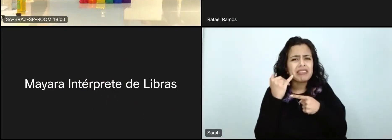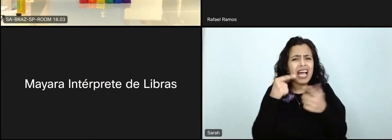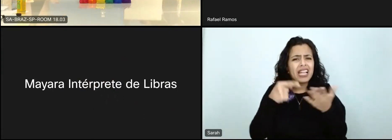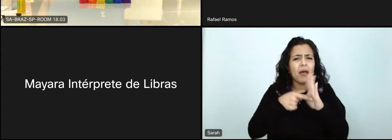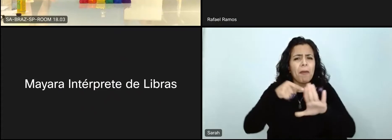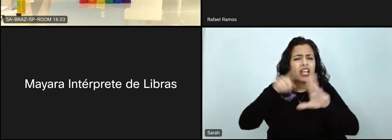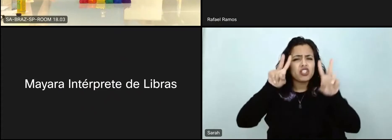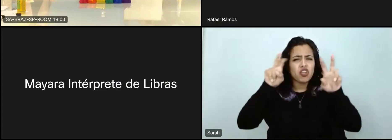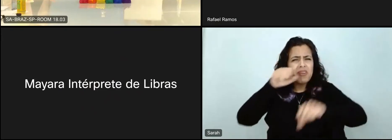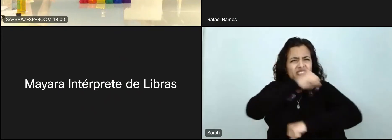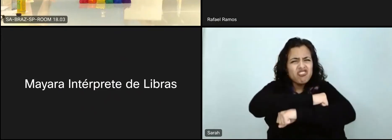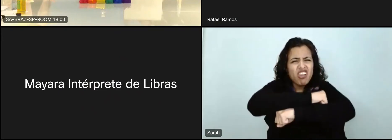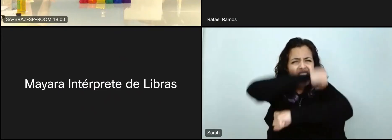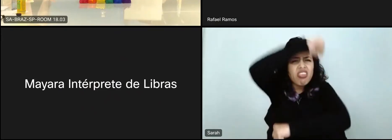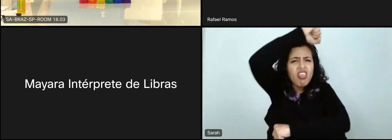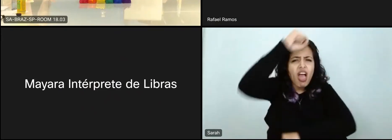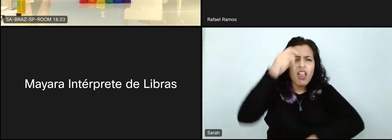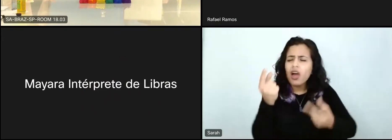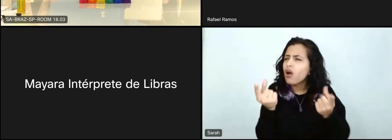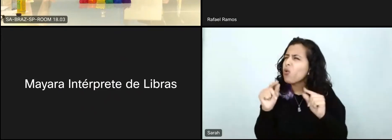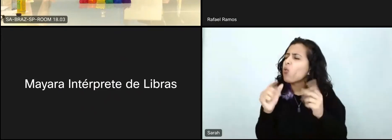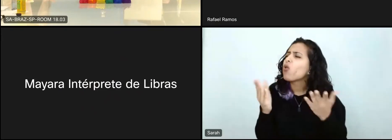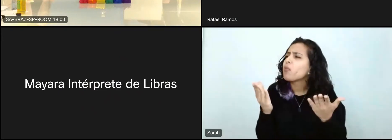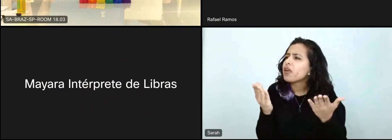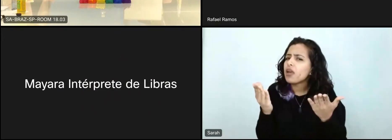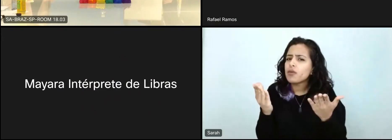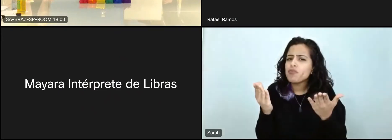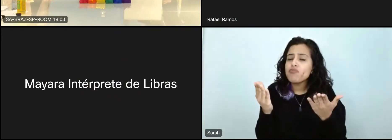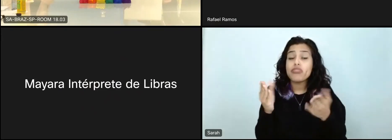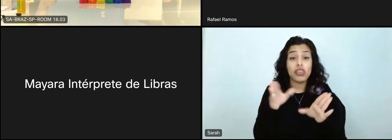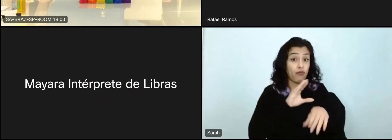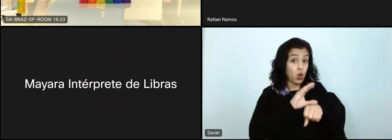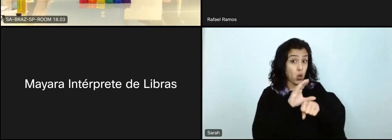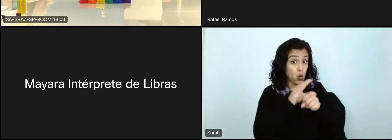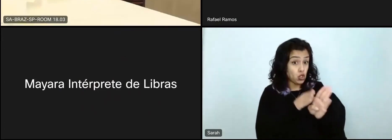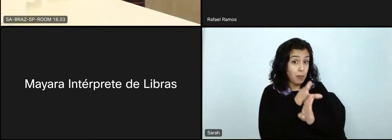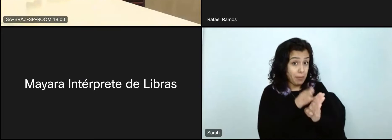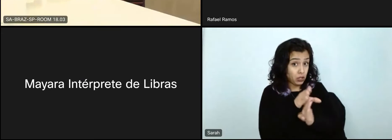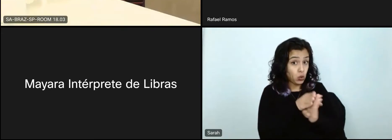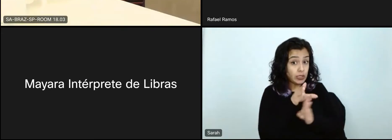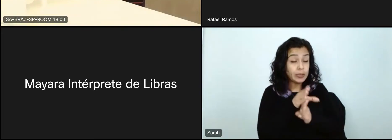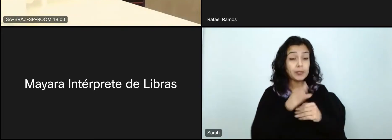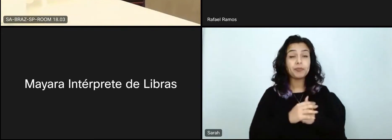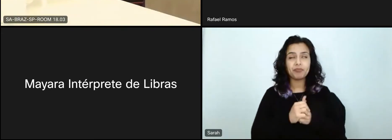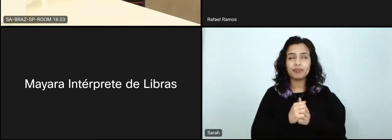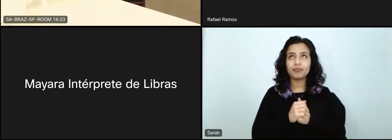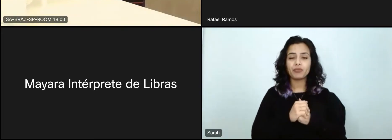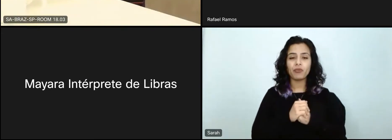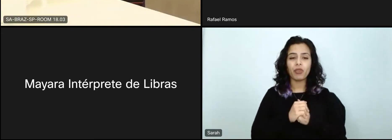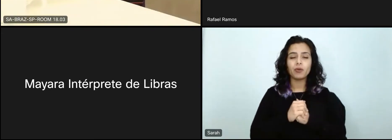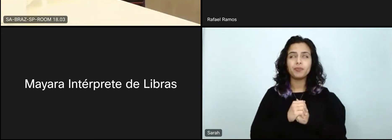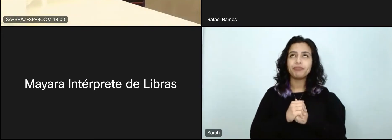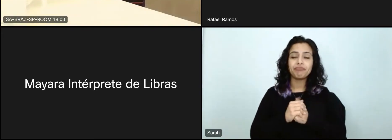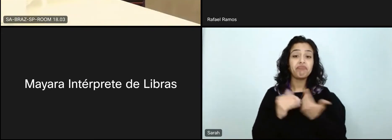essa. Aprendi no meu curso de mentoria, então fica os créditos. Mas é muito